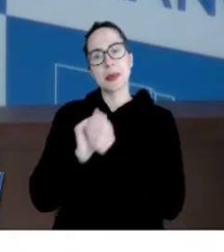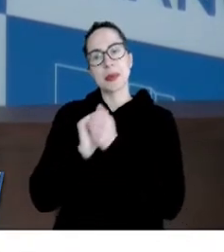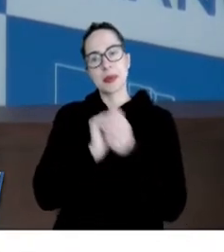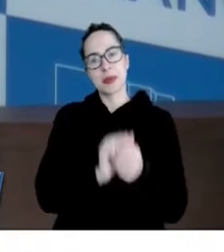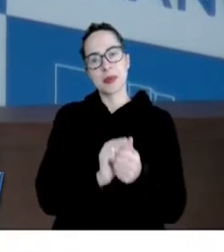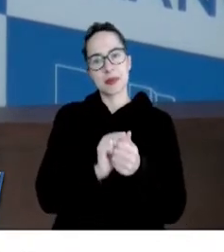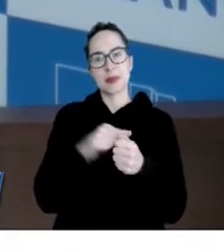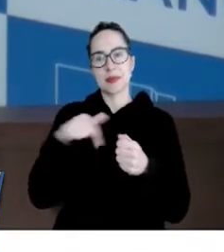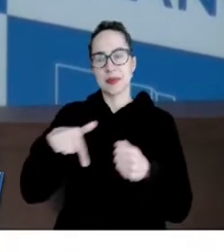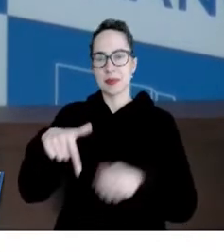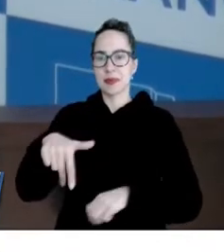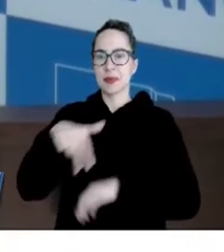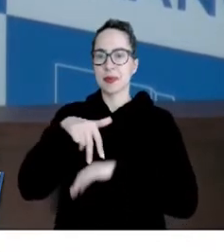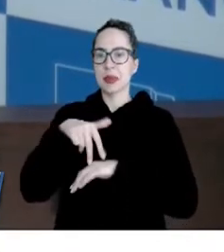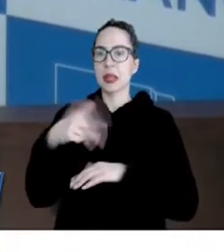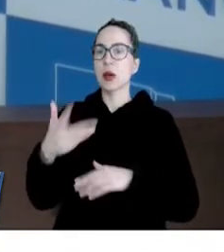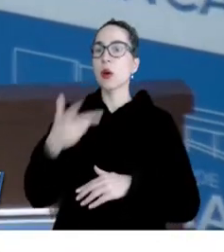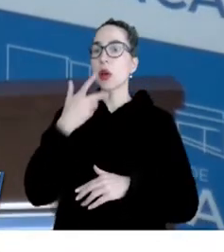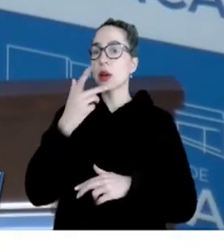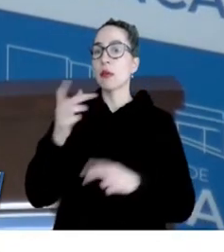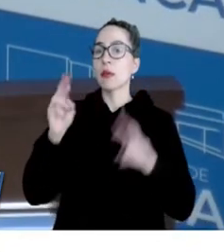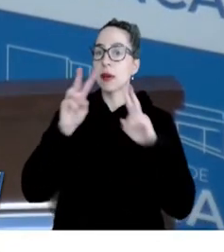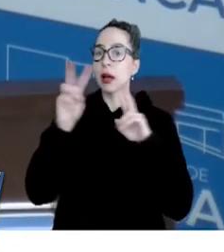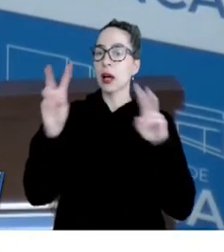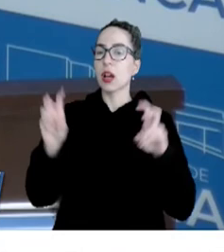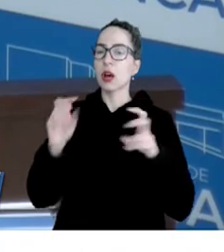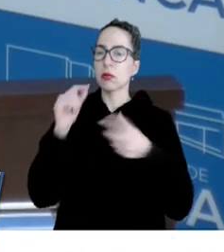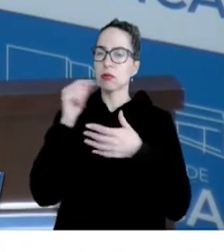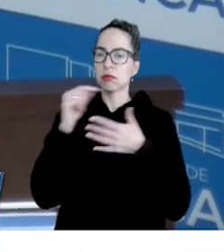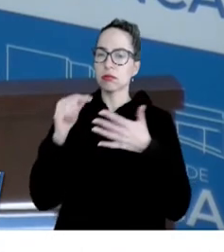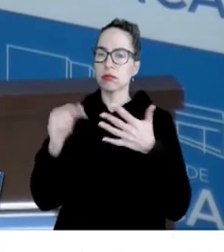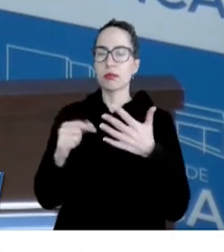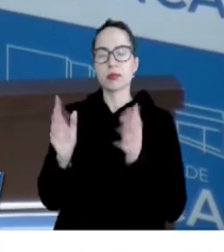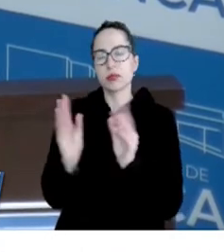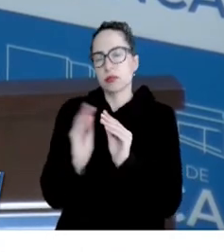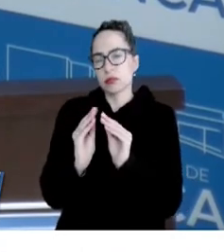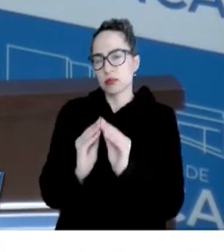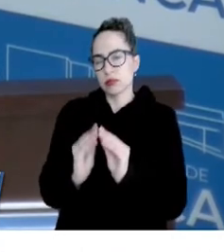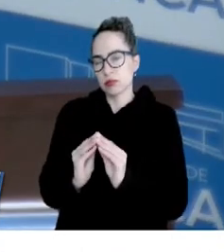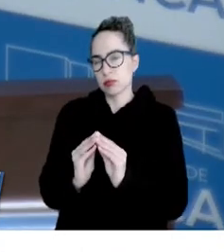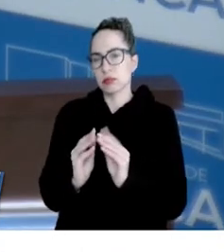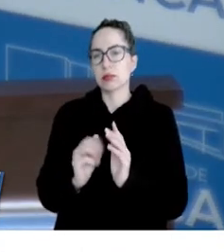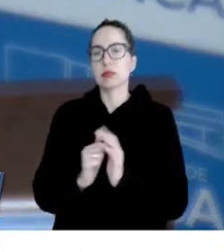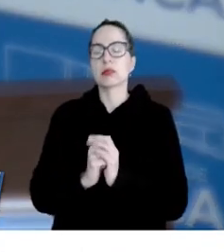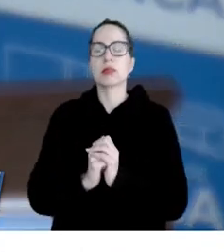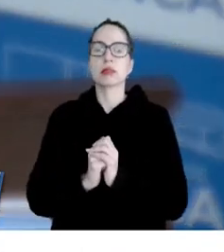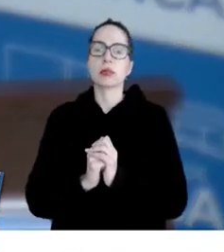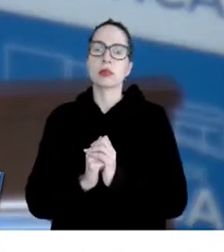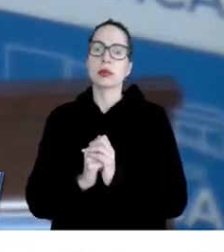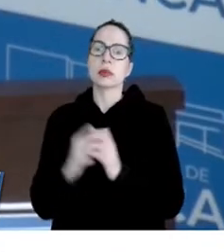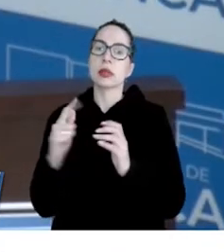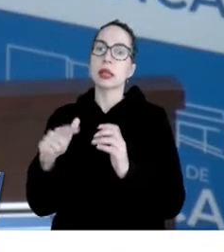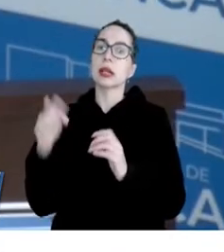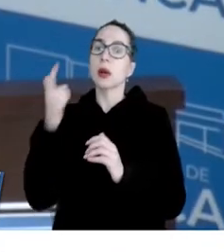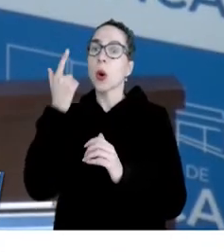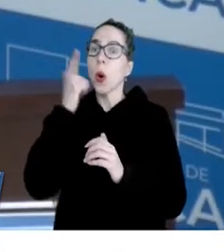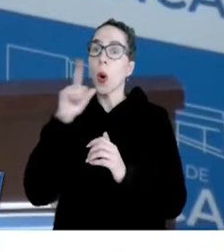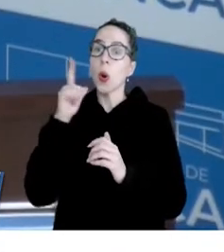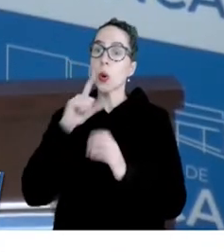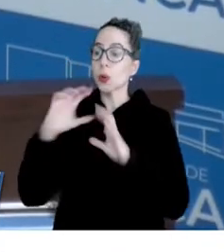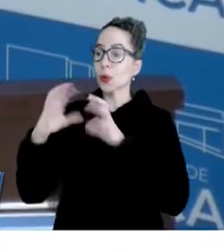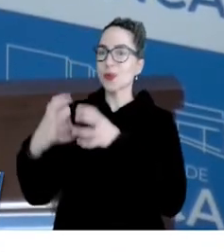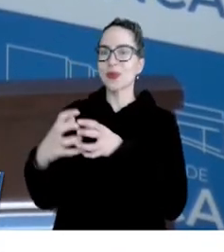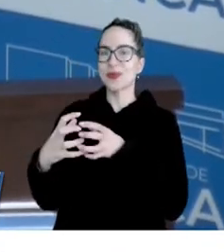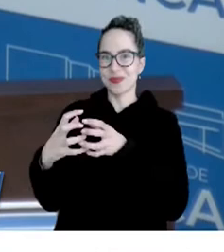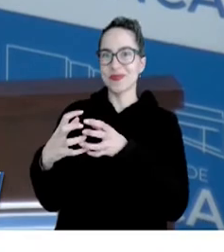falar de alguns assuntos aqui, brevemente, que foram conquistas coletivas.